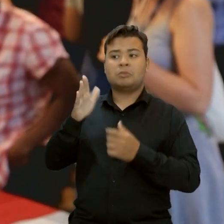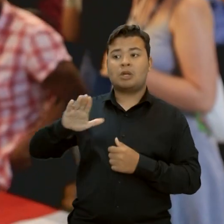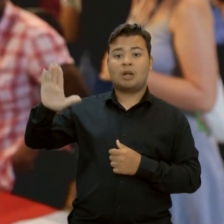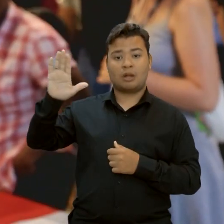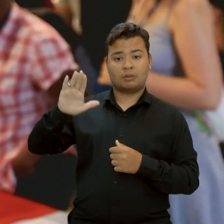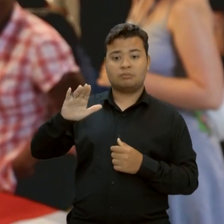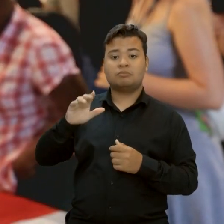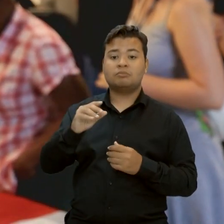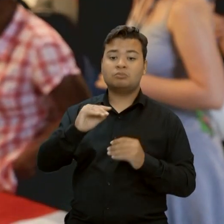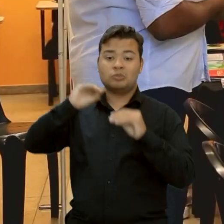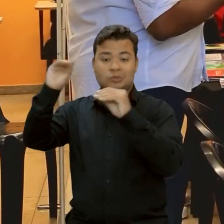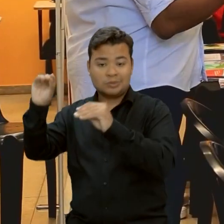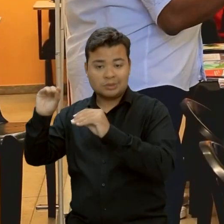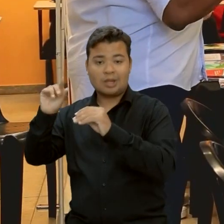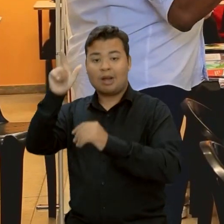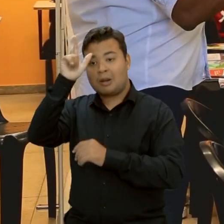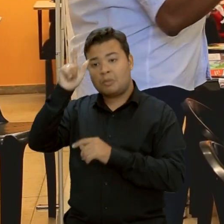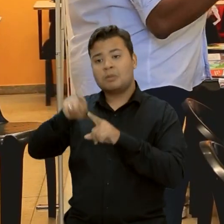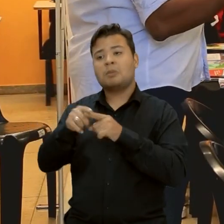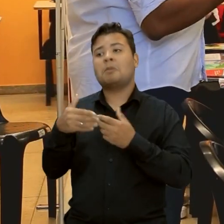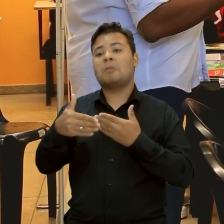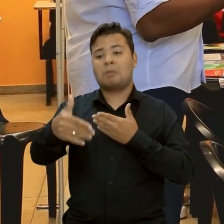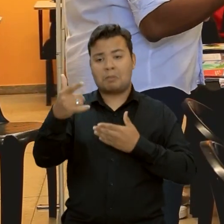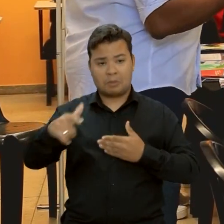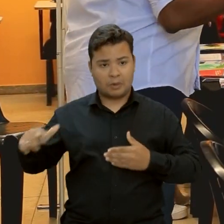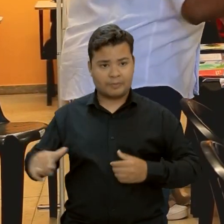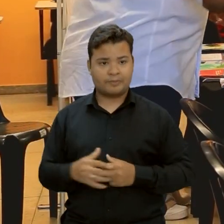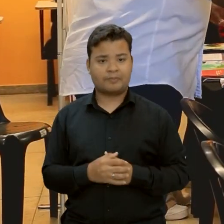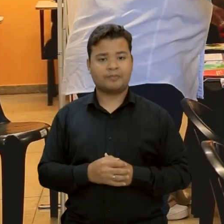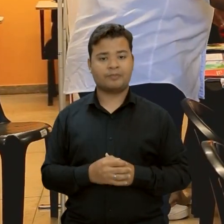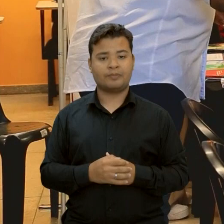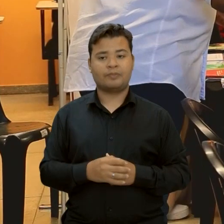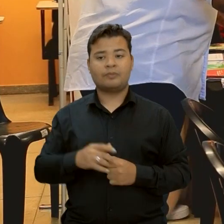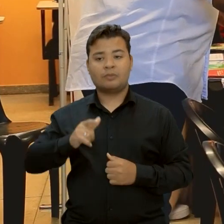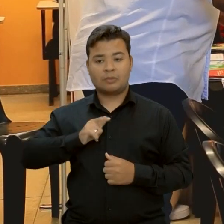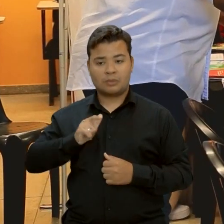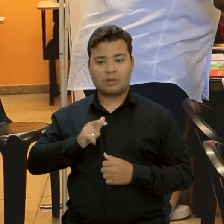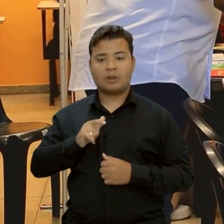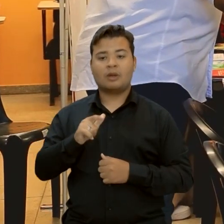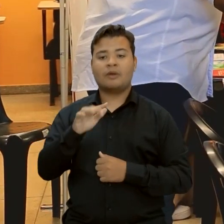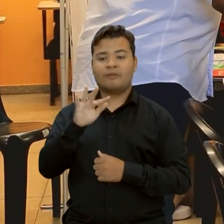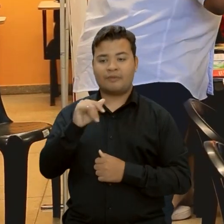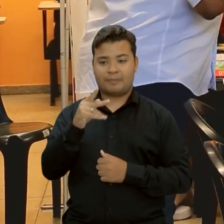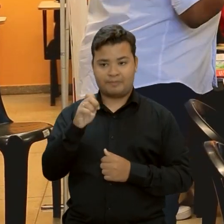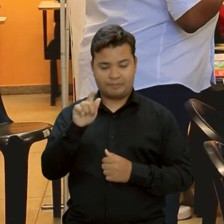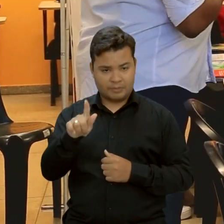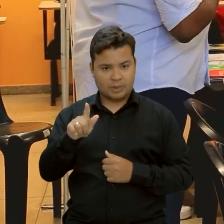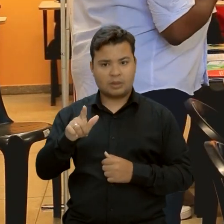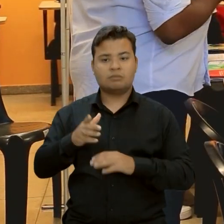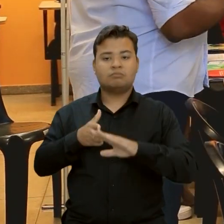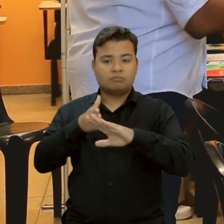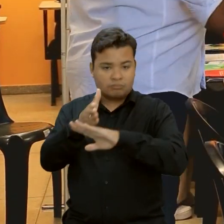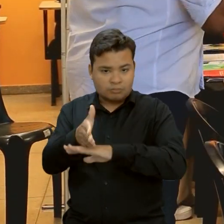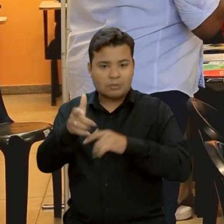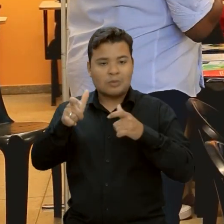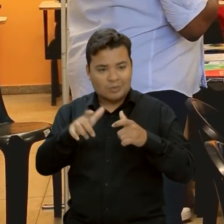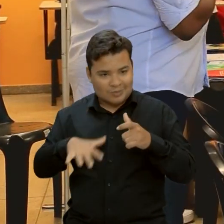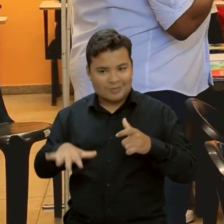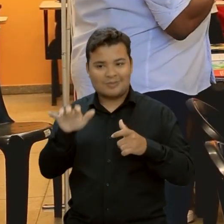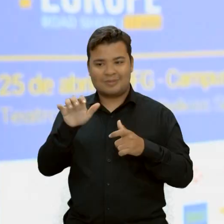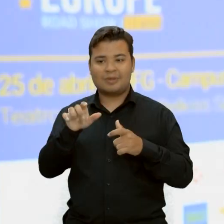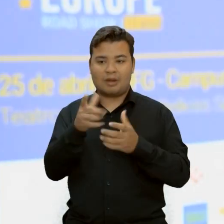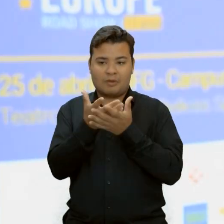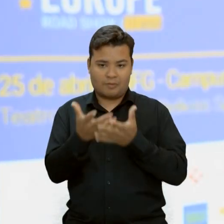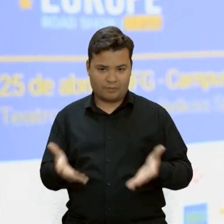Alemanha e abrir caminho para os próximos. A FAPEG, Fundação de Amparo à Pesquisa do Estado de Goiás, esteve presente no estúdio na Europa,